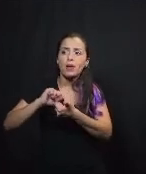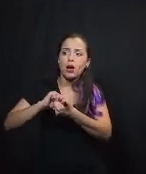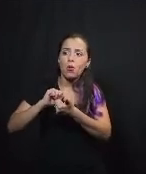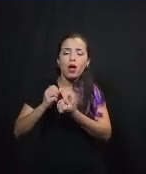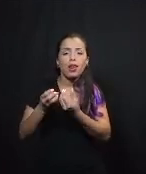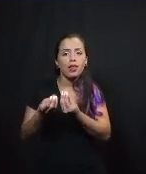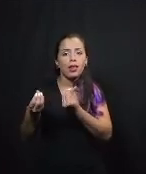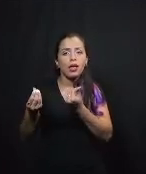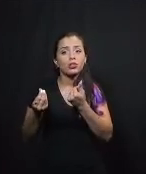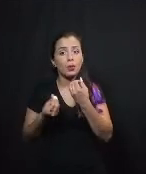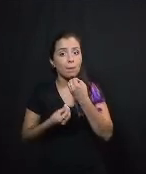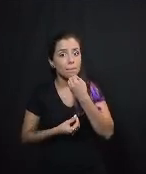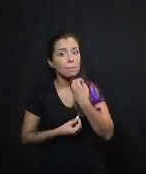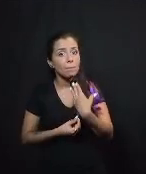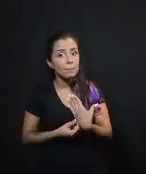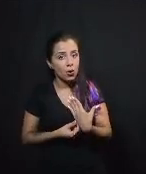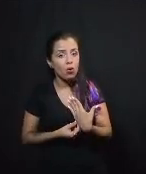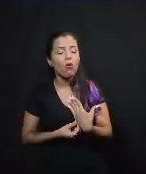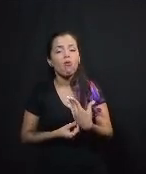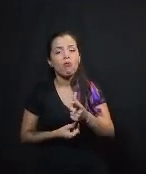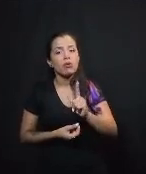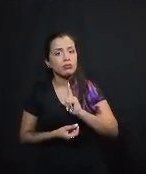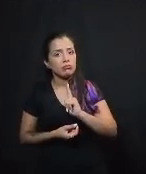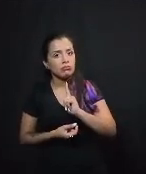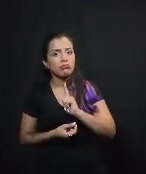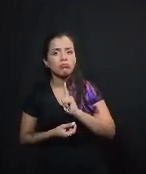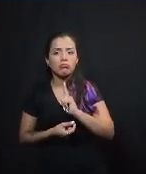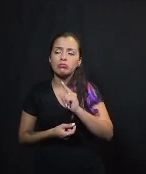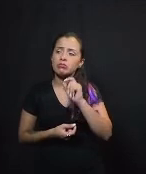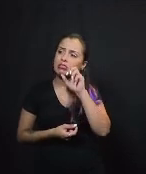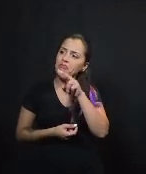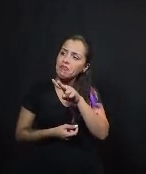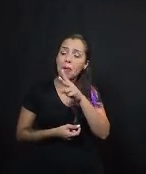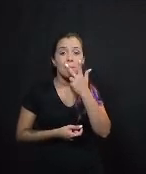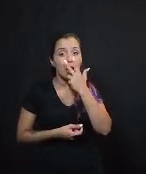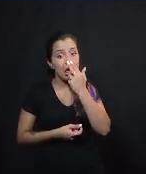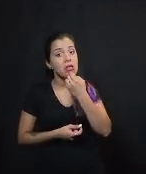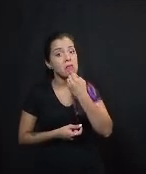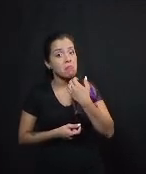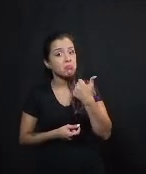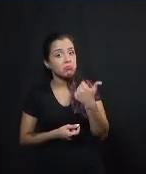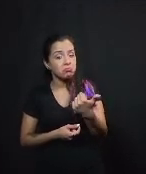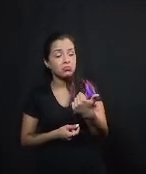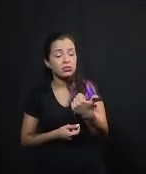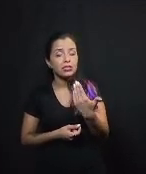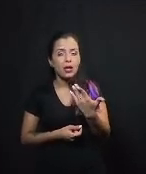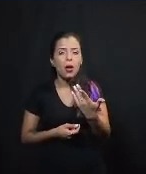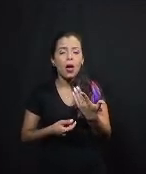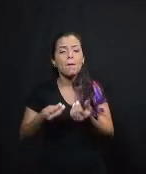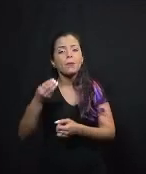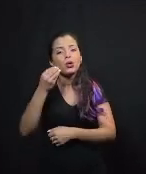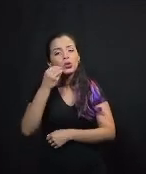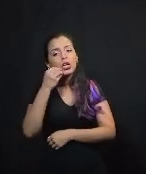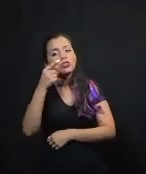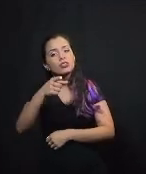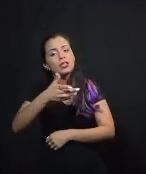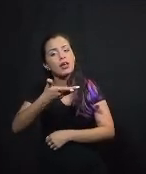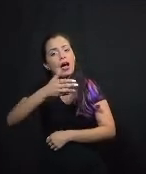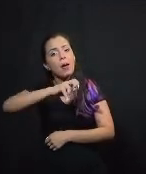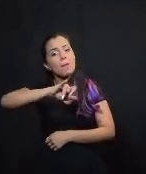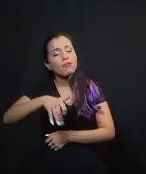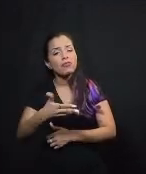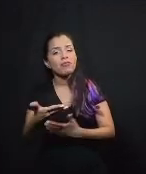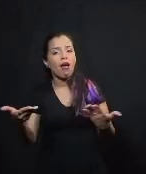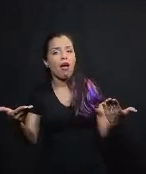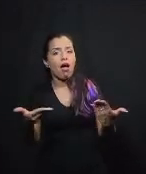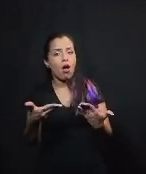posto de vereador é um posto relativamente modesto, mas importante. Então, é uma oportunidade de você renovar essas câmaras